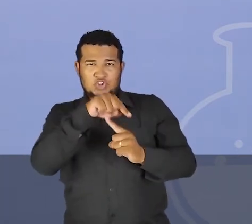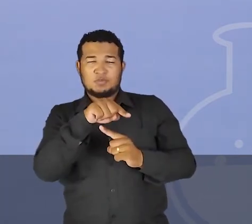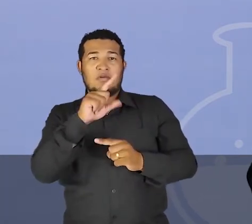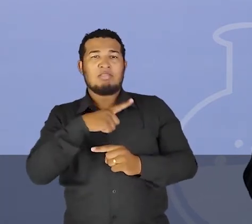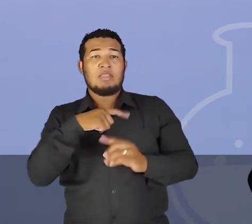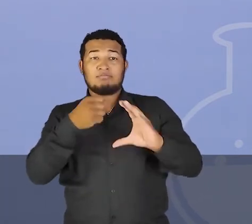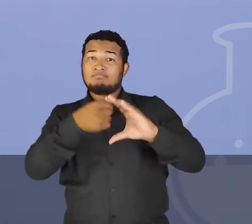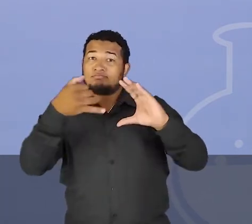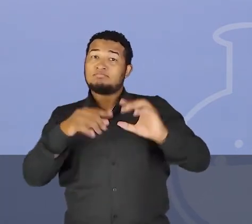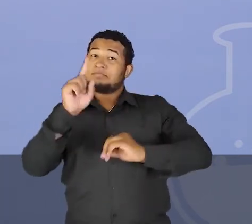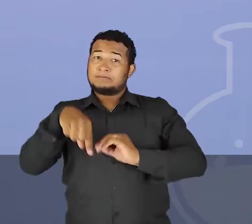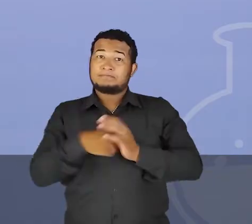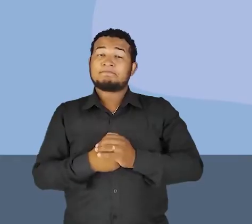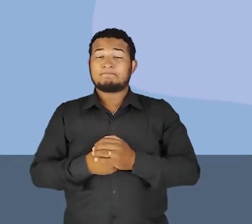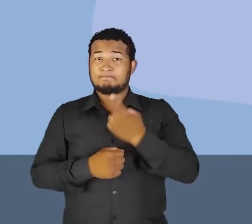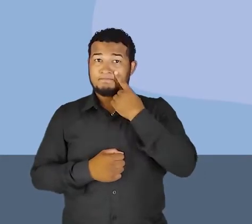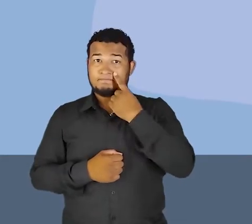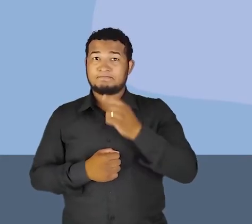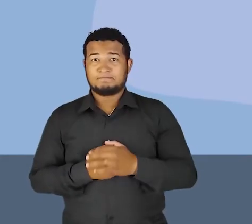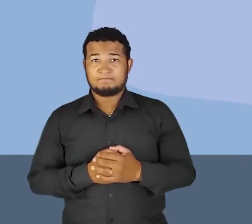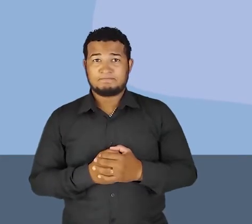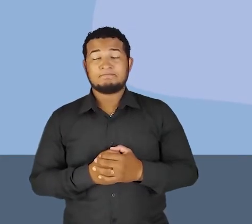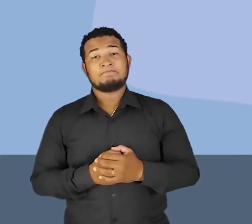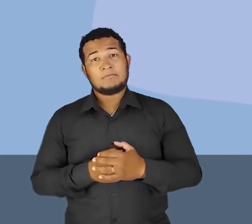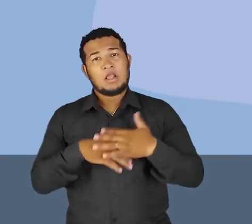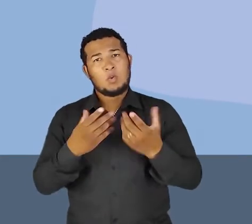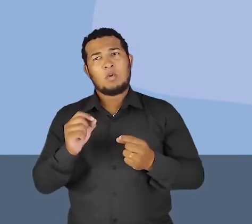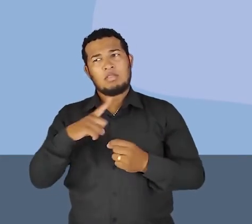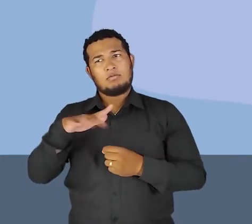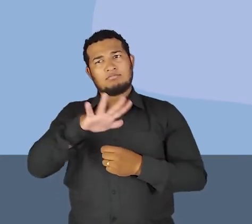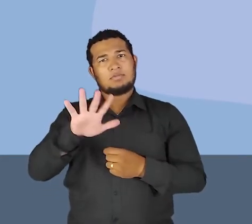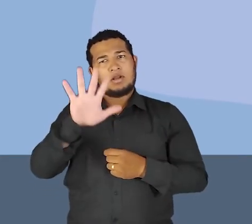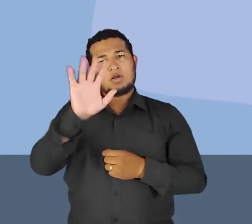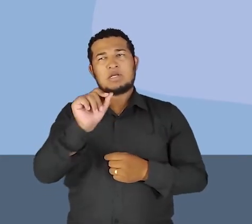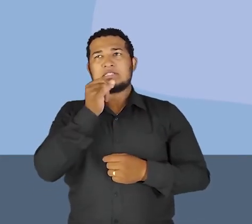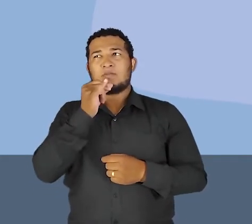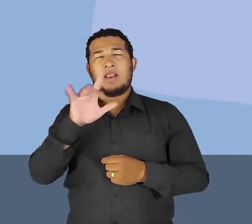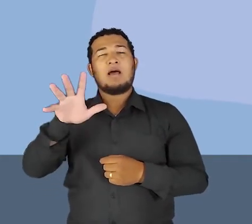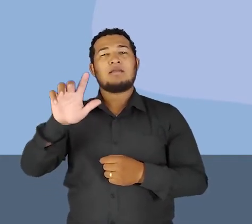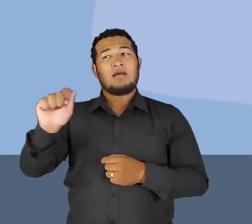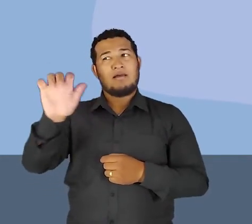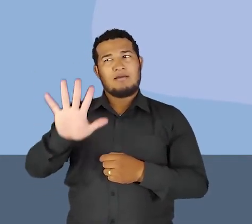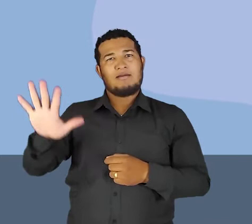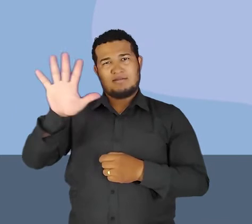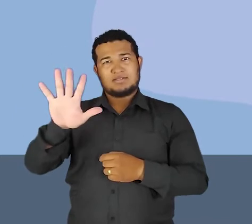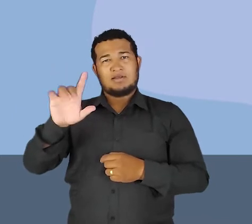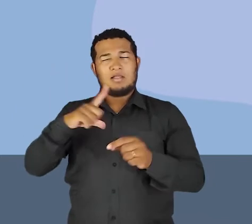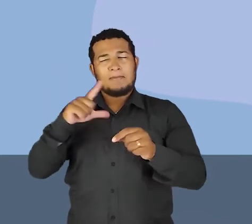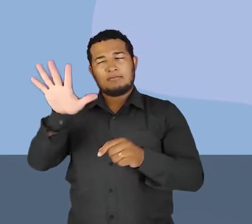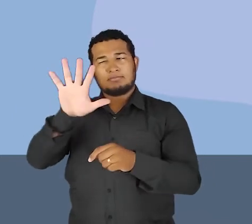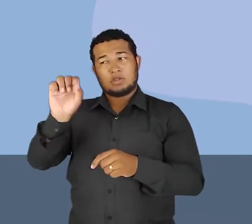tem essa característica. Então, vem comigo no slide. Bom, comum na região do Sudeste Asiático, utiliza mão de